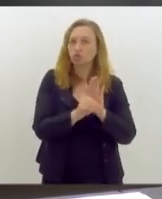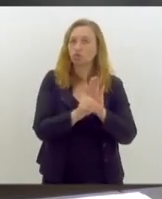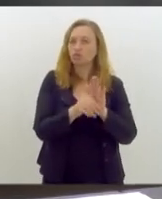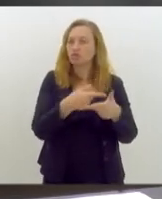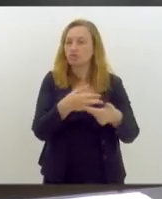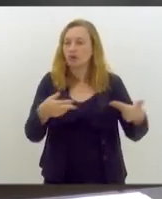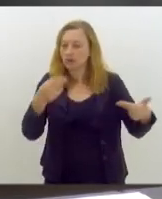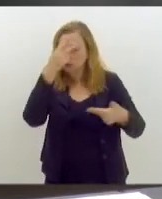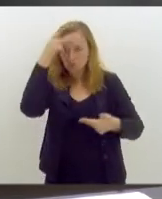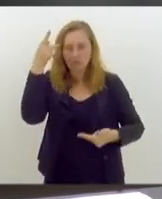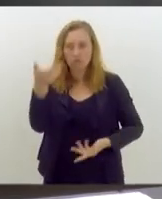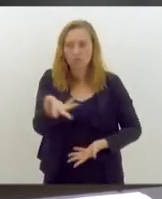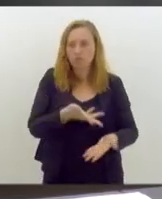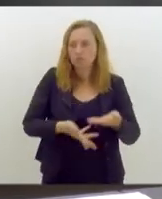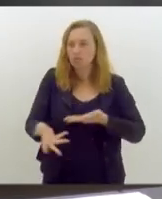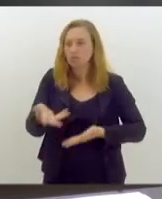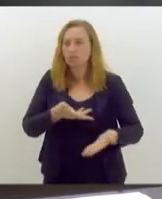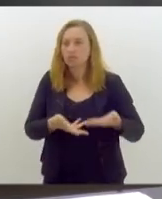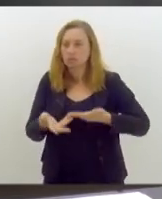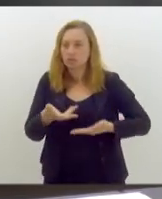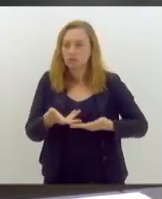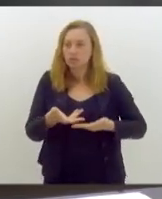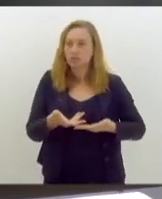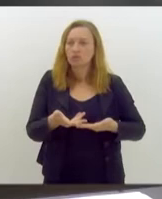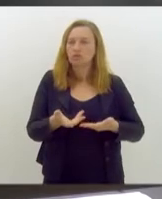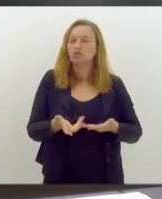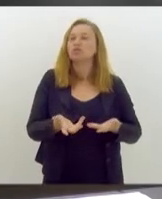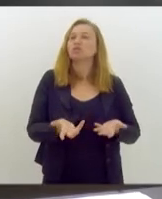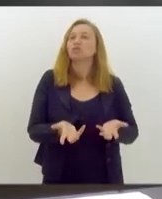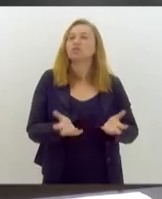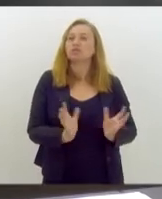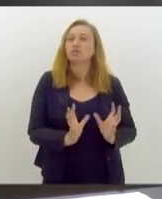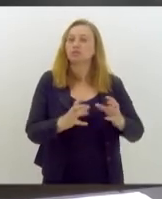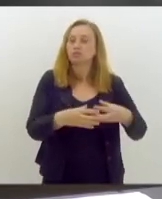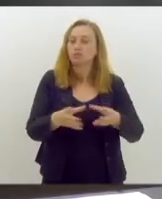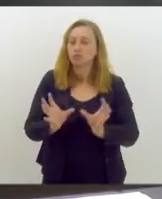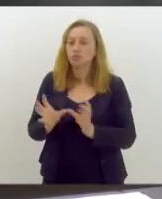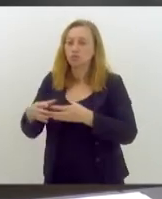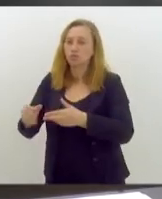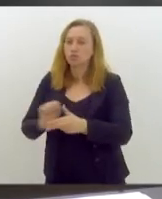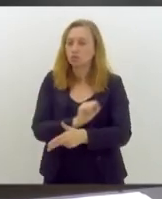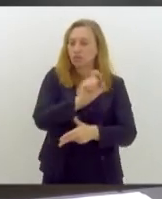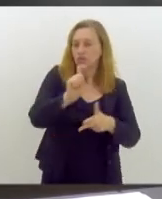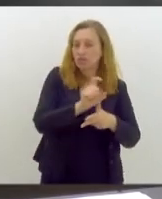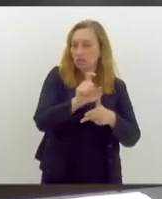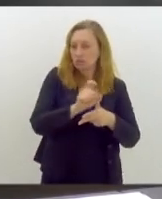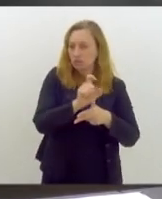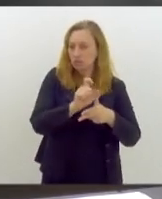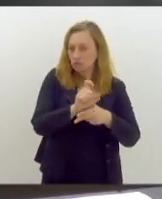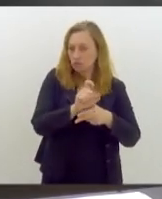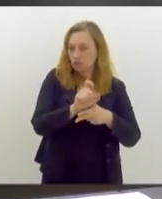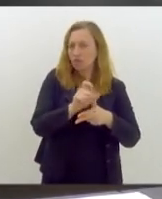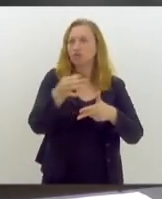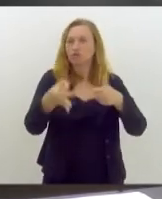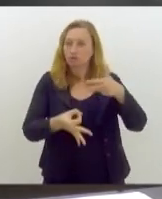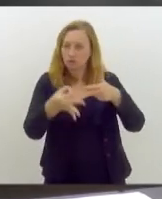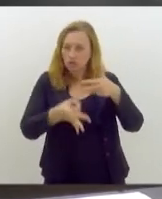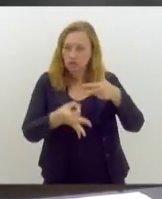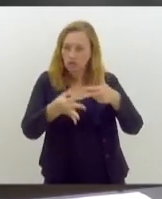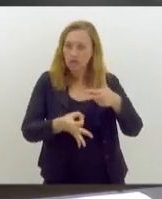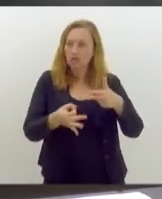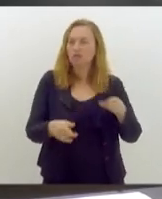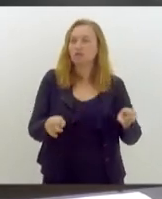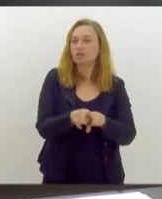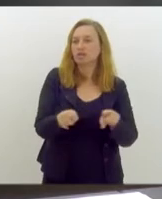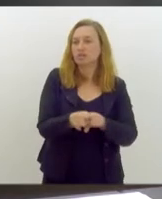de vários entes de vários membros de poderes mesmo do executivo ou até mesmo do Judiciário como a nossa